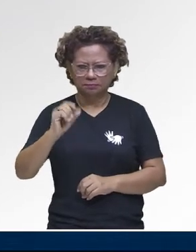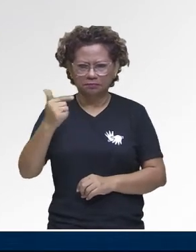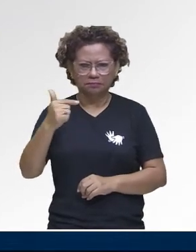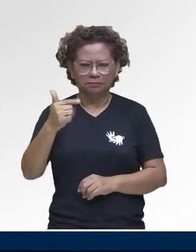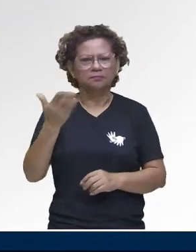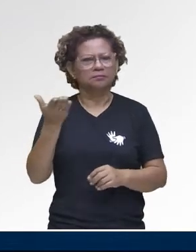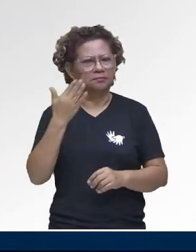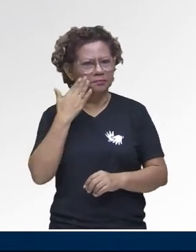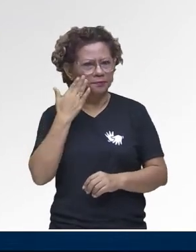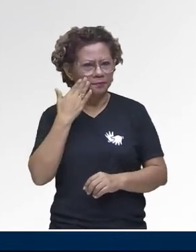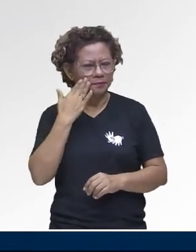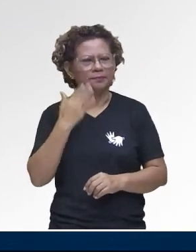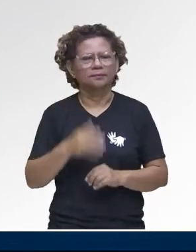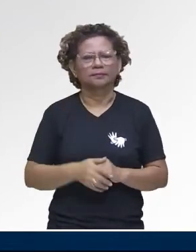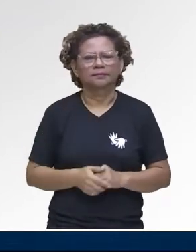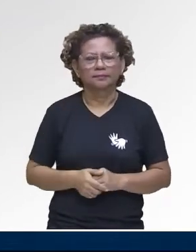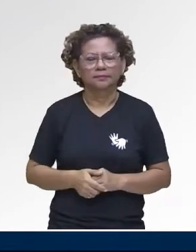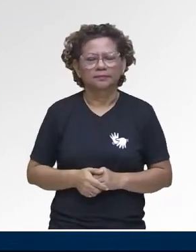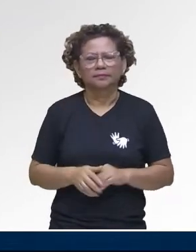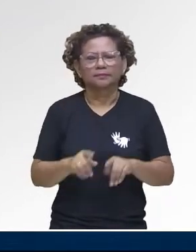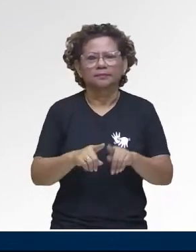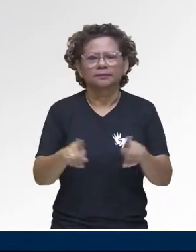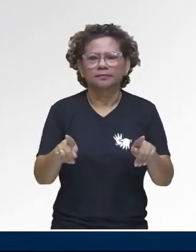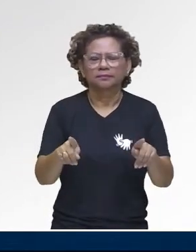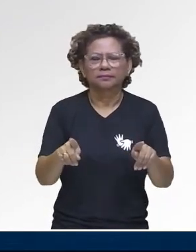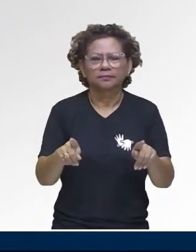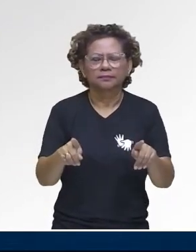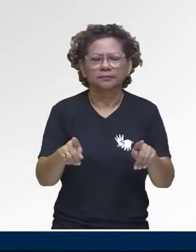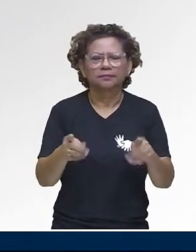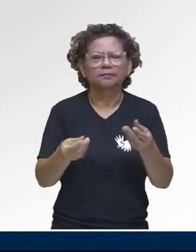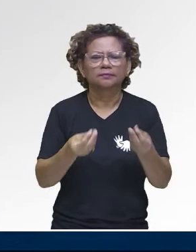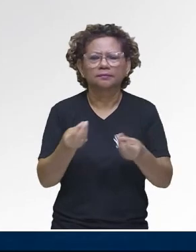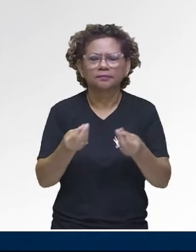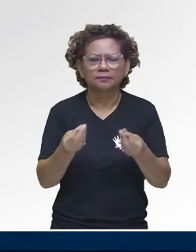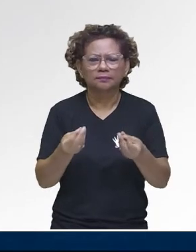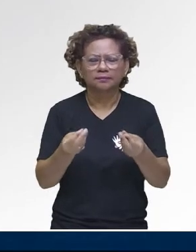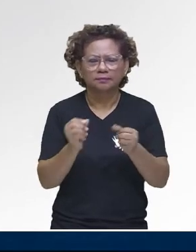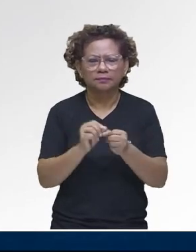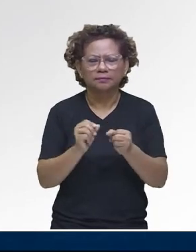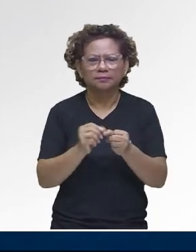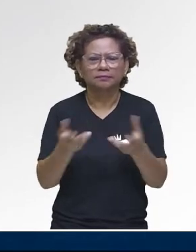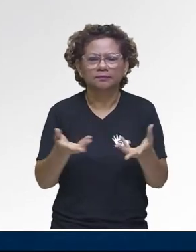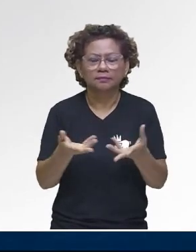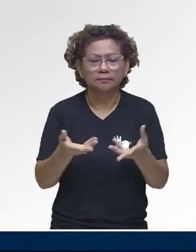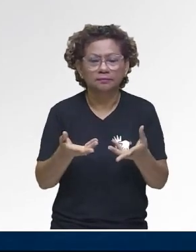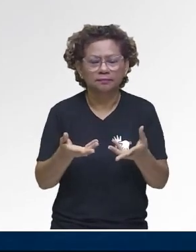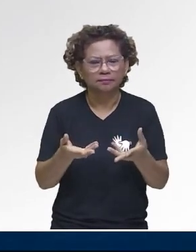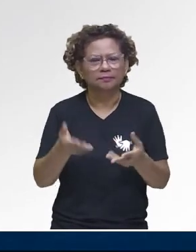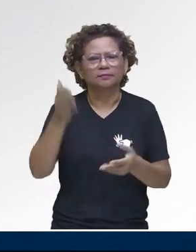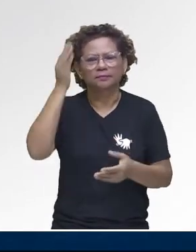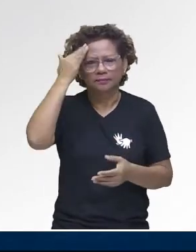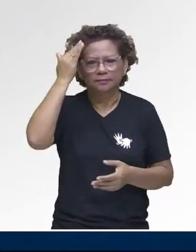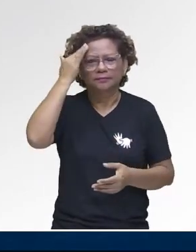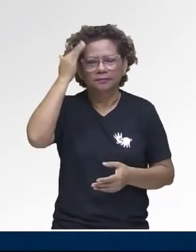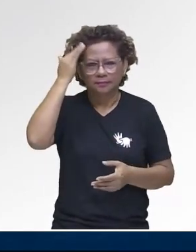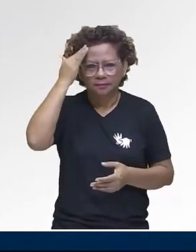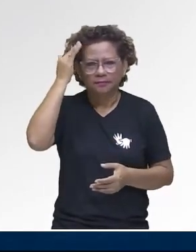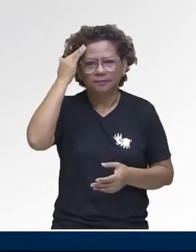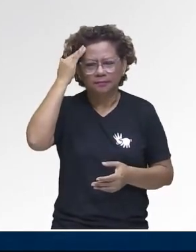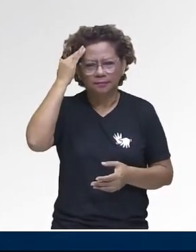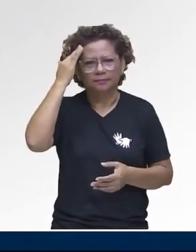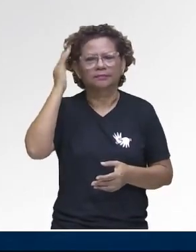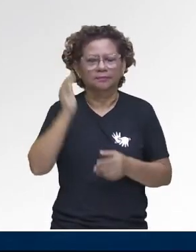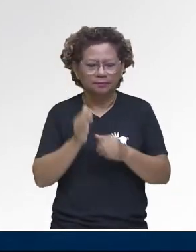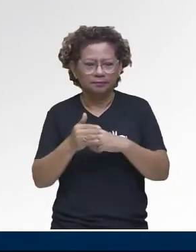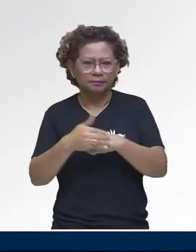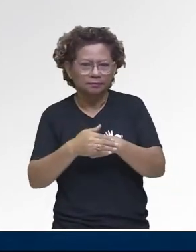a quantidade de casas decimais não estão aqui, né, mostradas, mas a gente sabe que a gente pode utilizar o